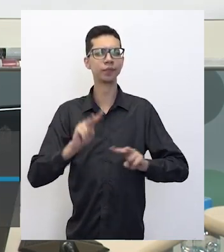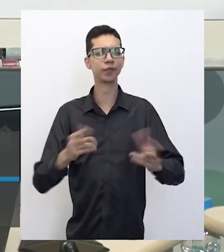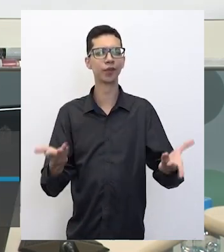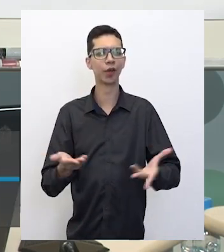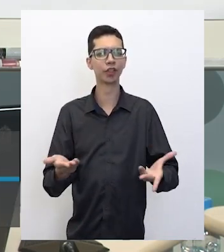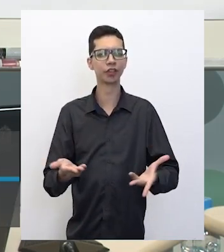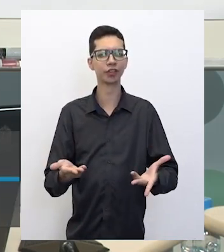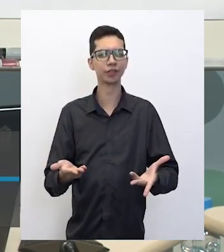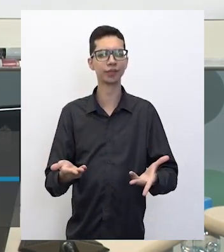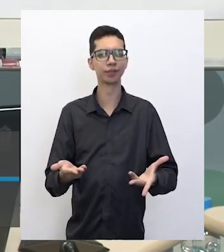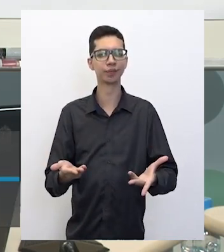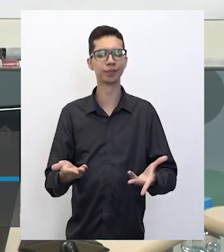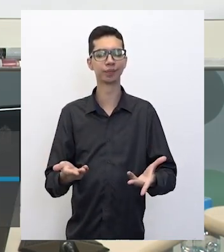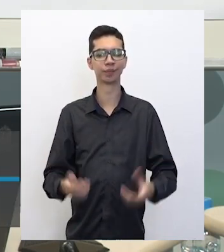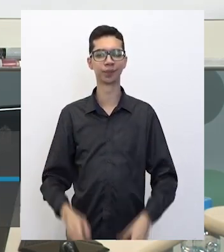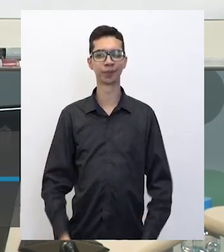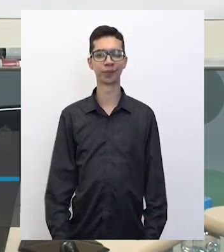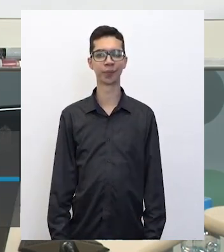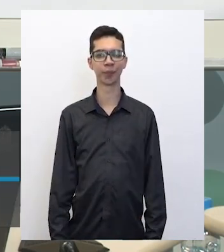hoje.